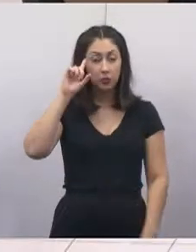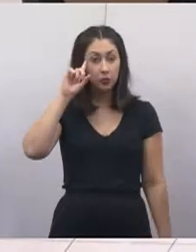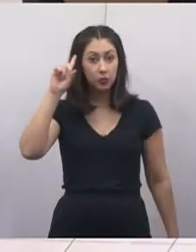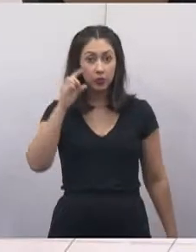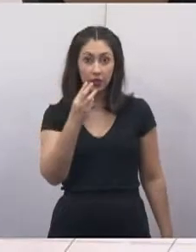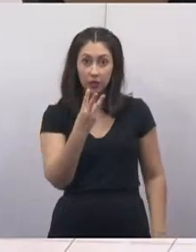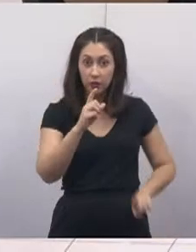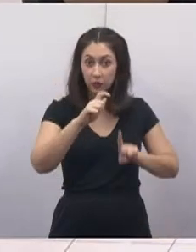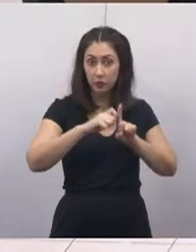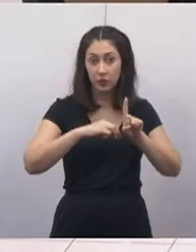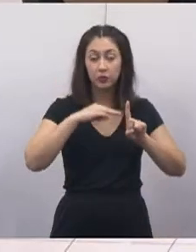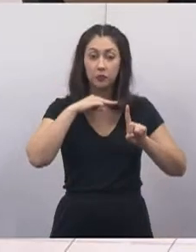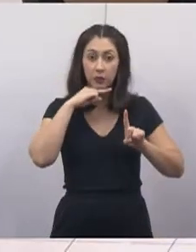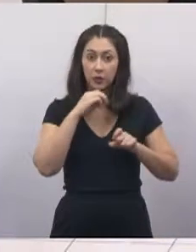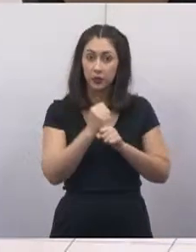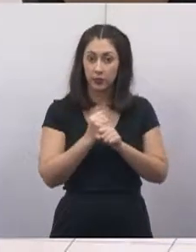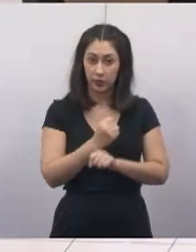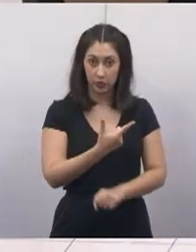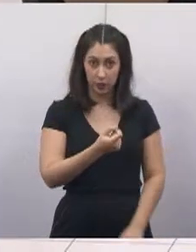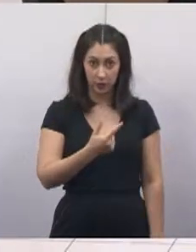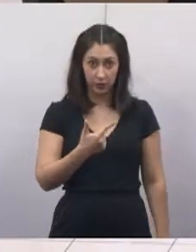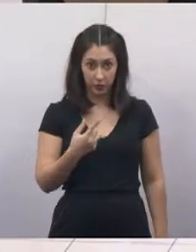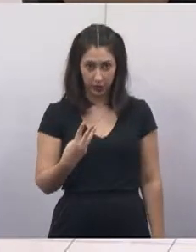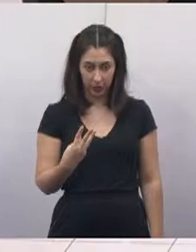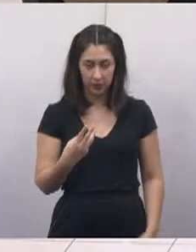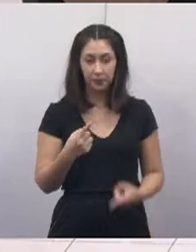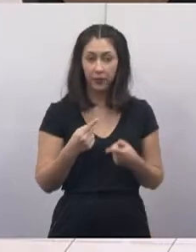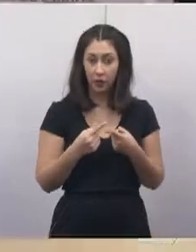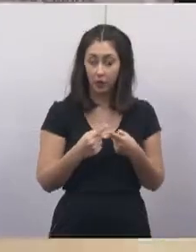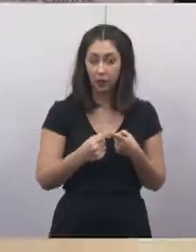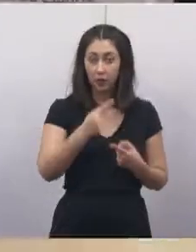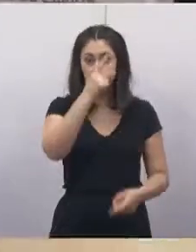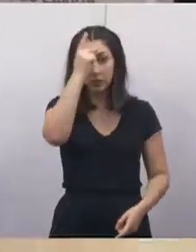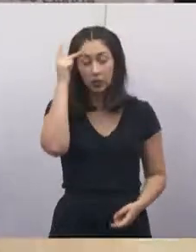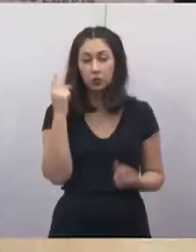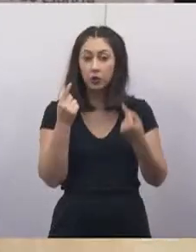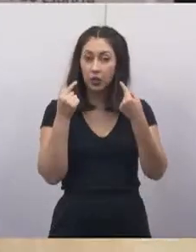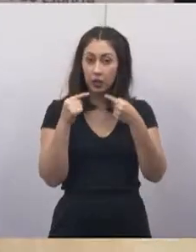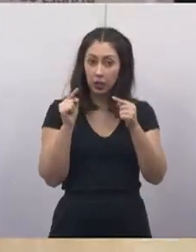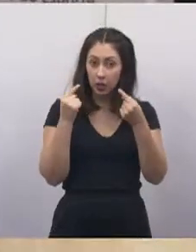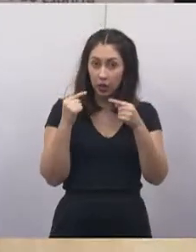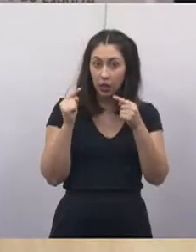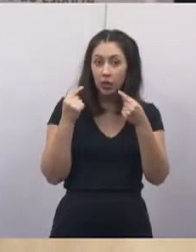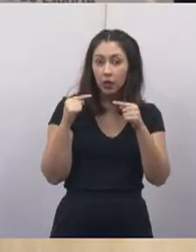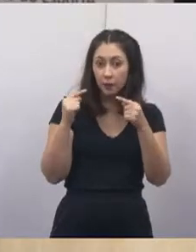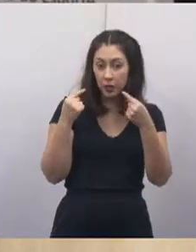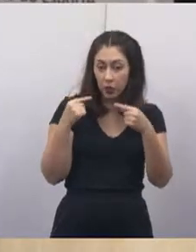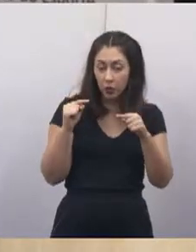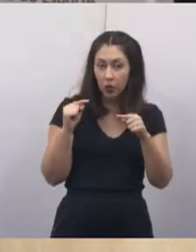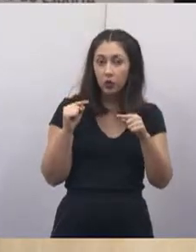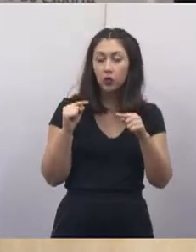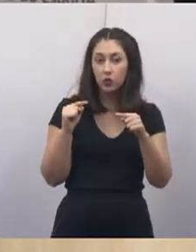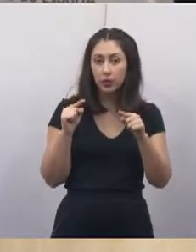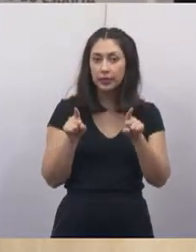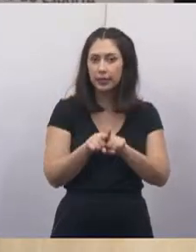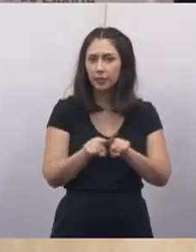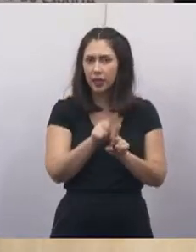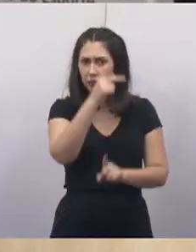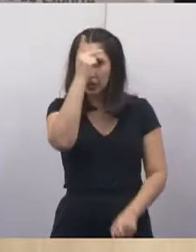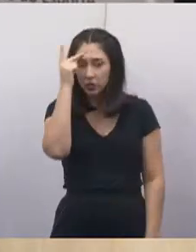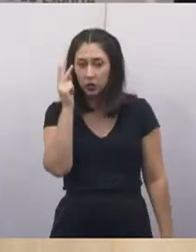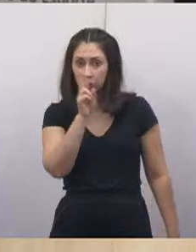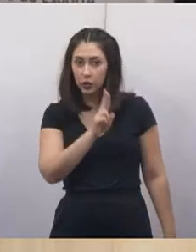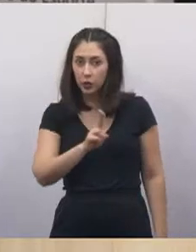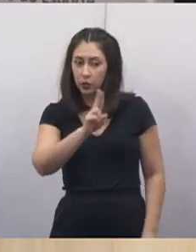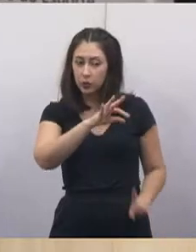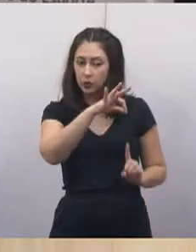de 2023. Após reclamação de munícipes e passageiros que utilizam diariamente o